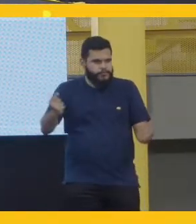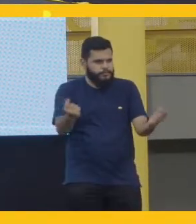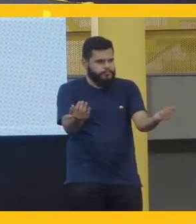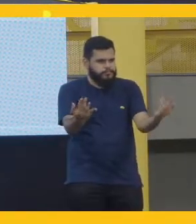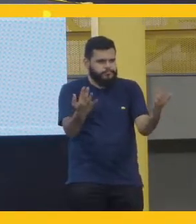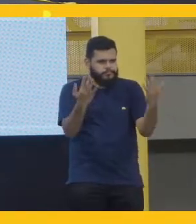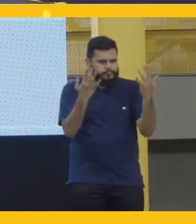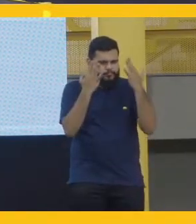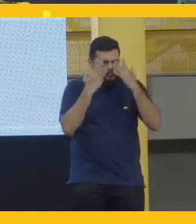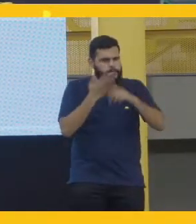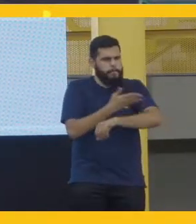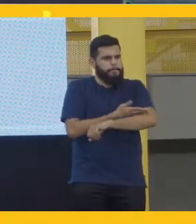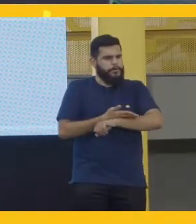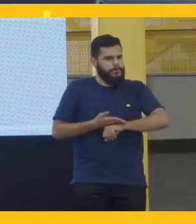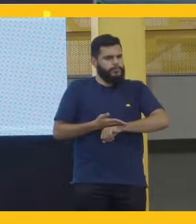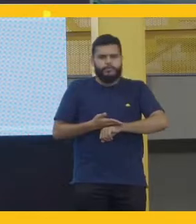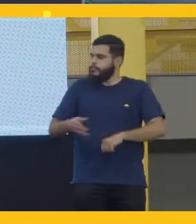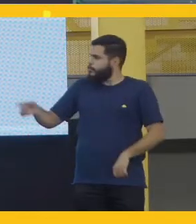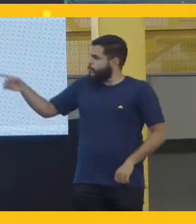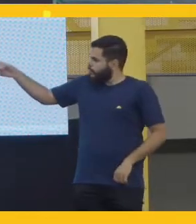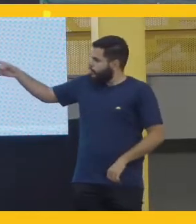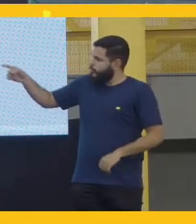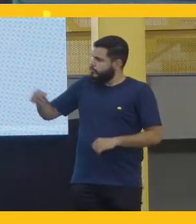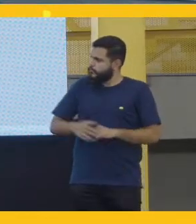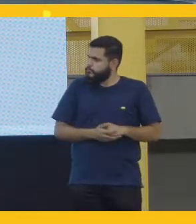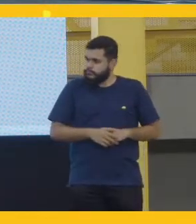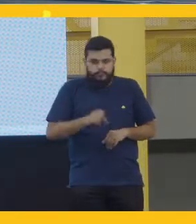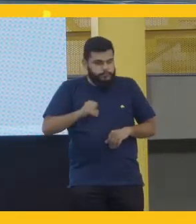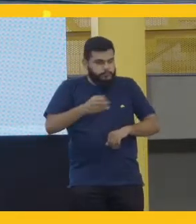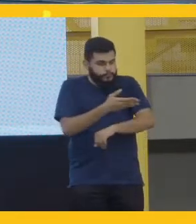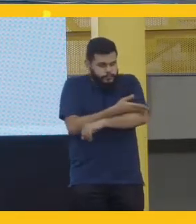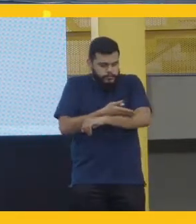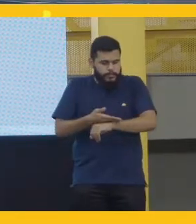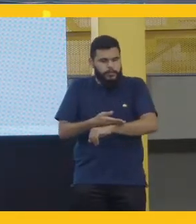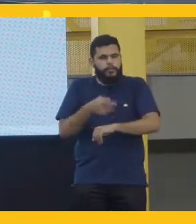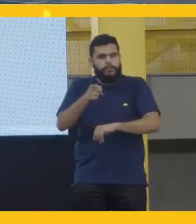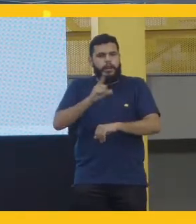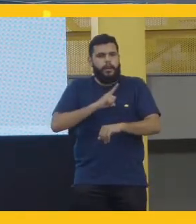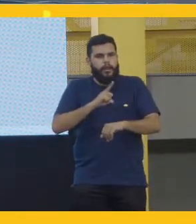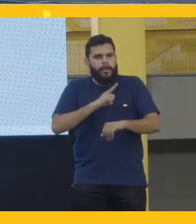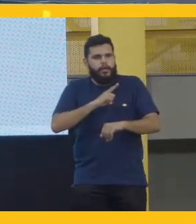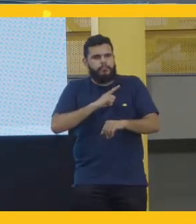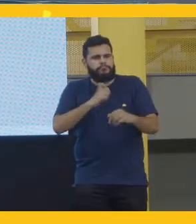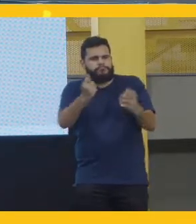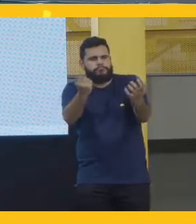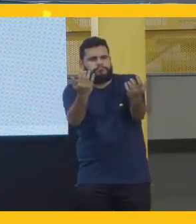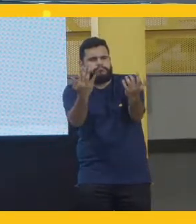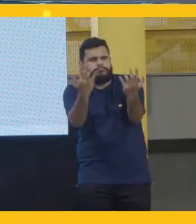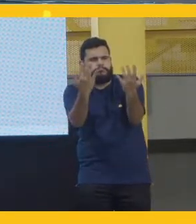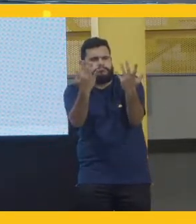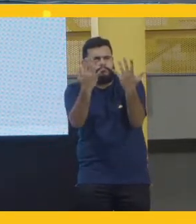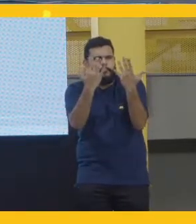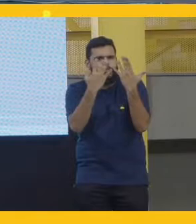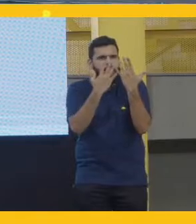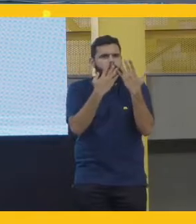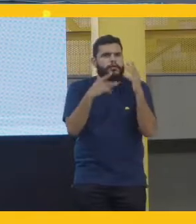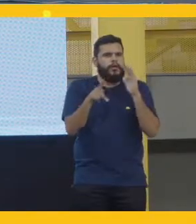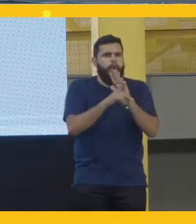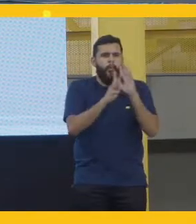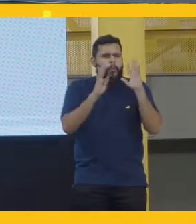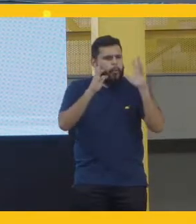caminho? Então nós dizemos que um objeto é branco quando a luz de todas as cores incide